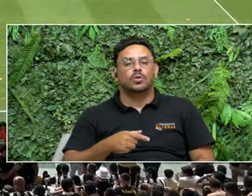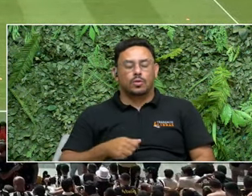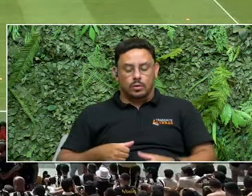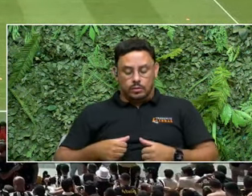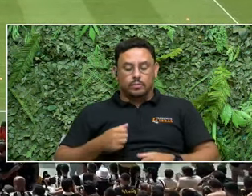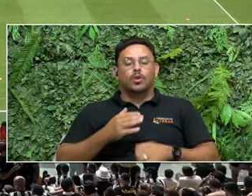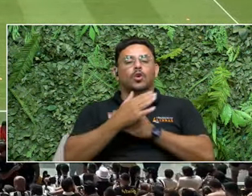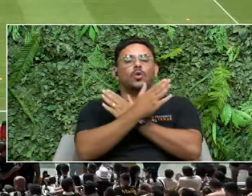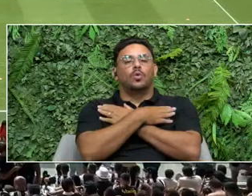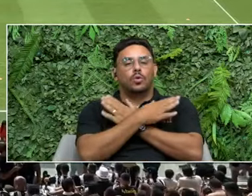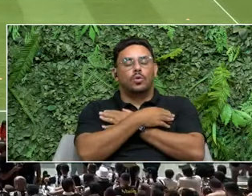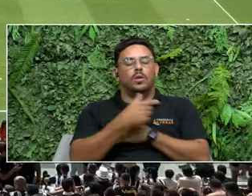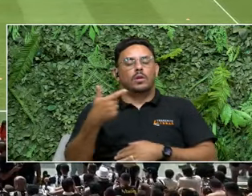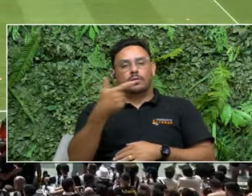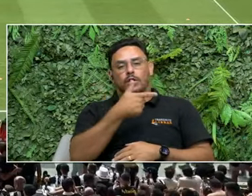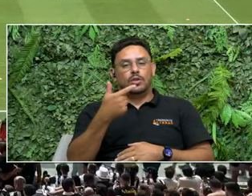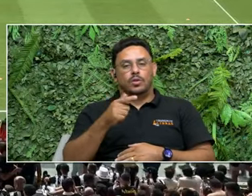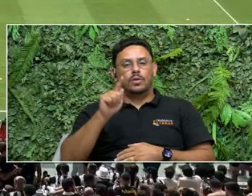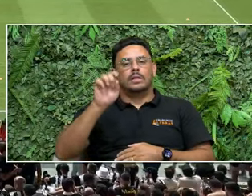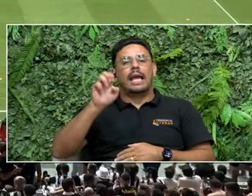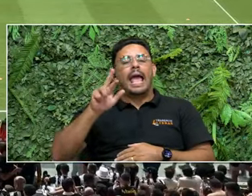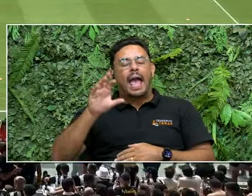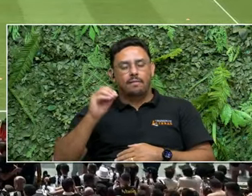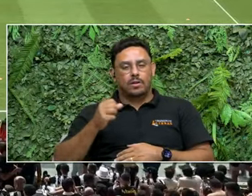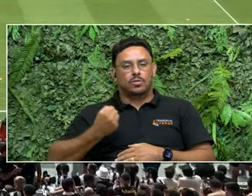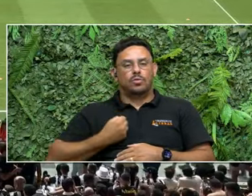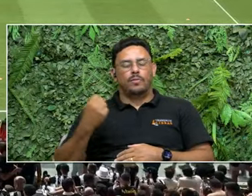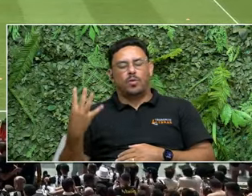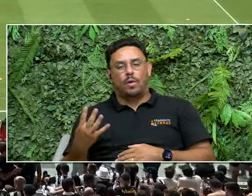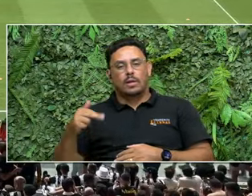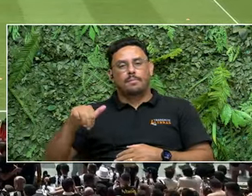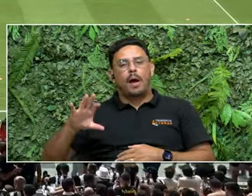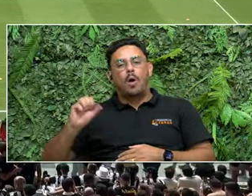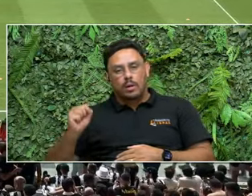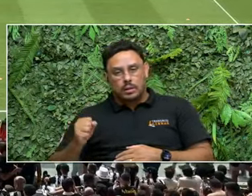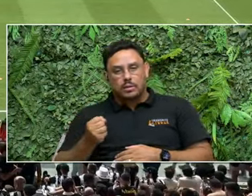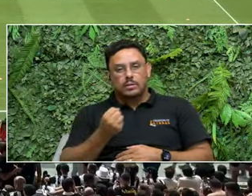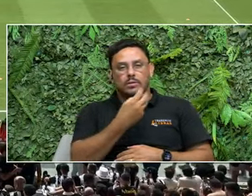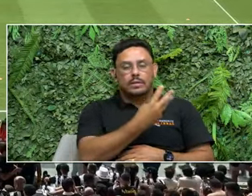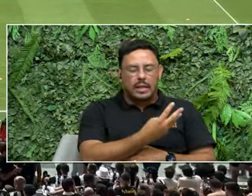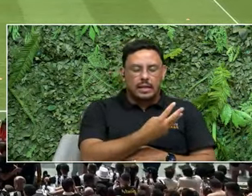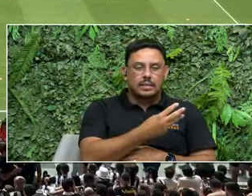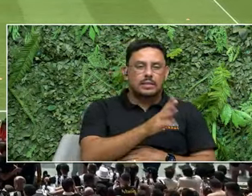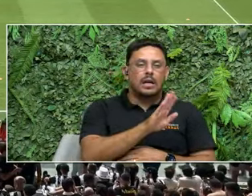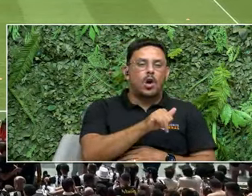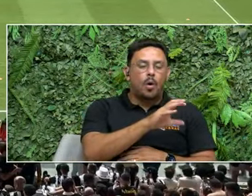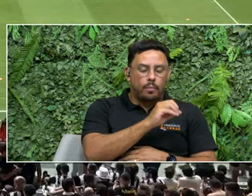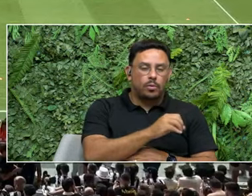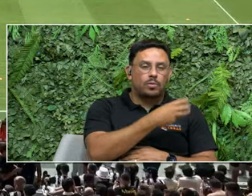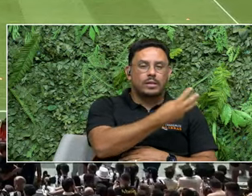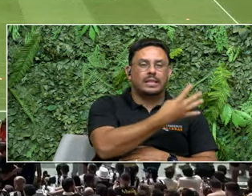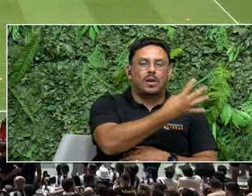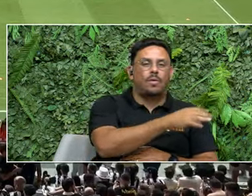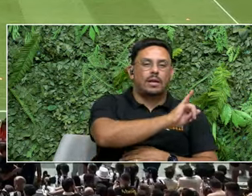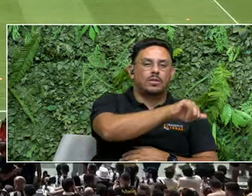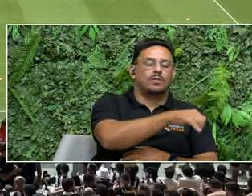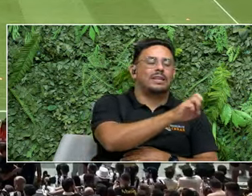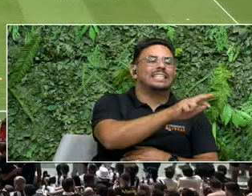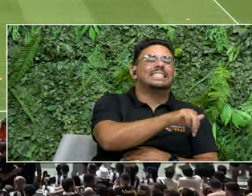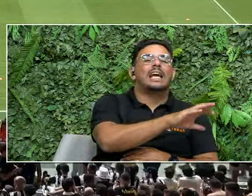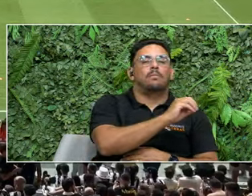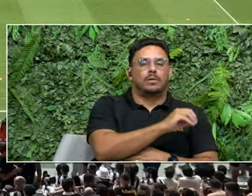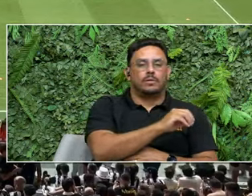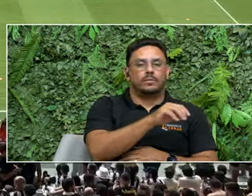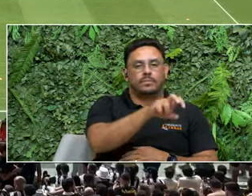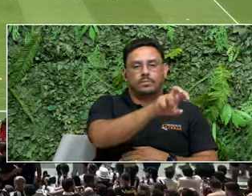22 o goleiro éon 4 Maurício Lemos 3 Bruno fux 34 gemerson a